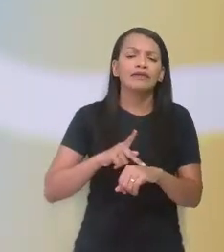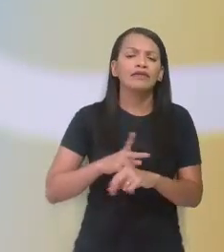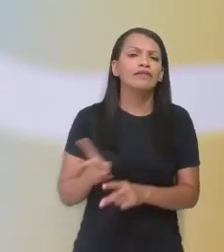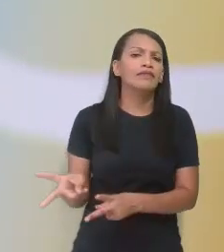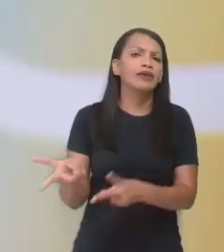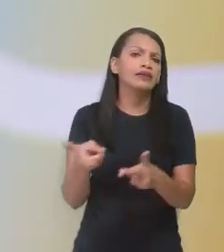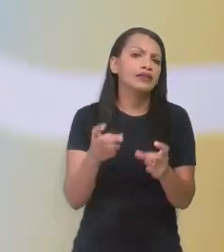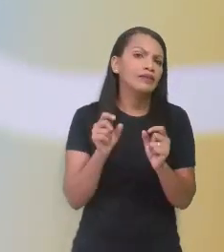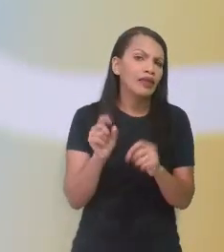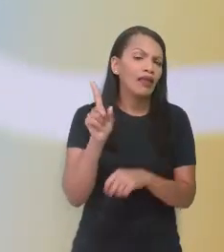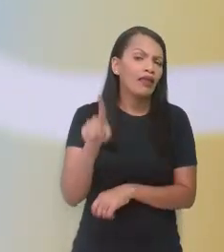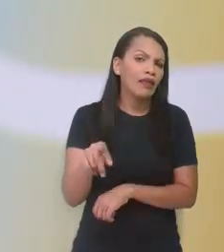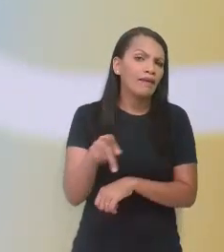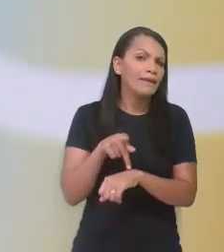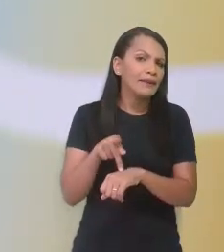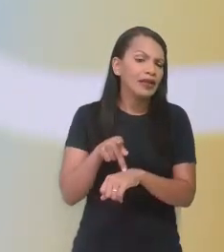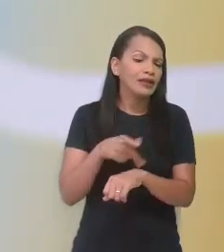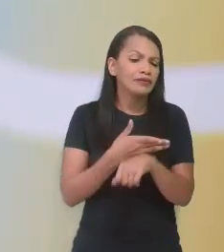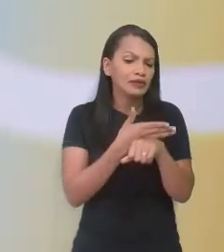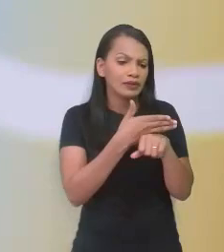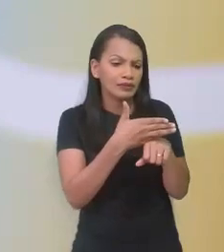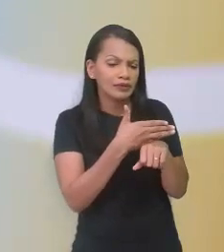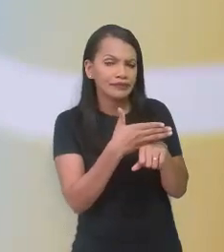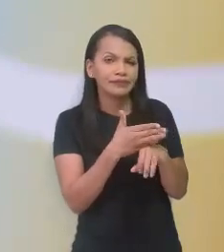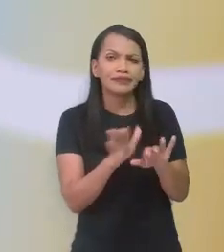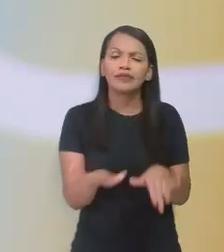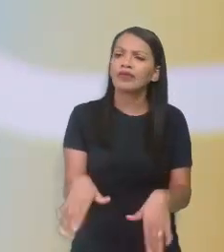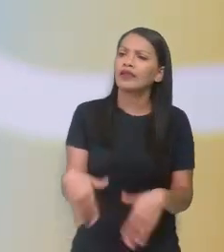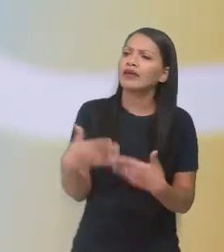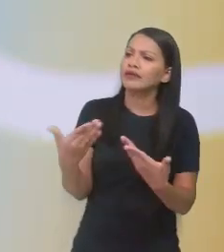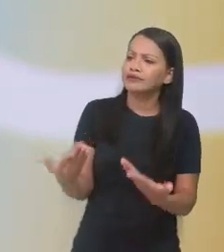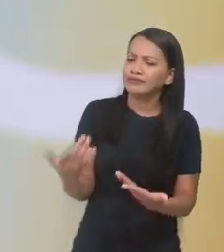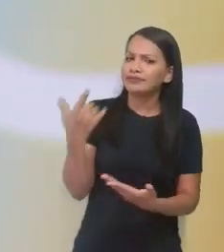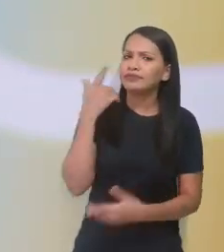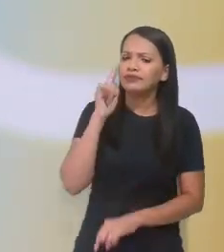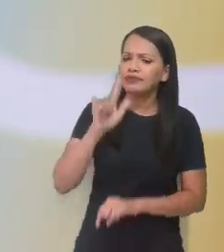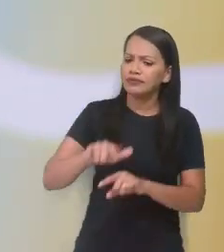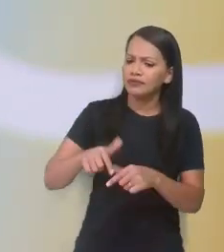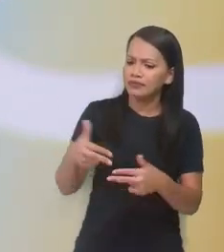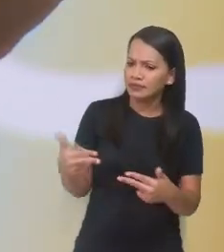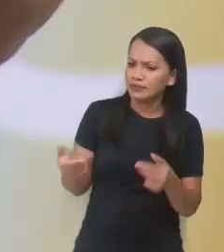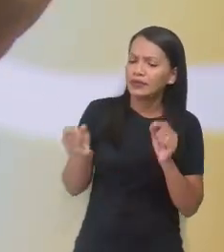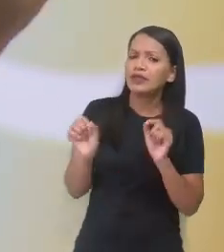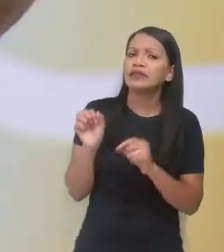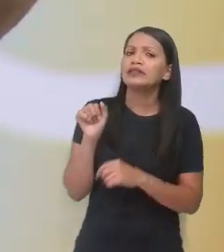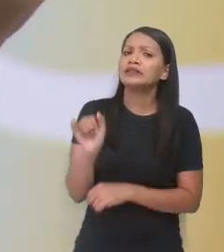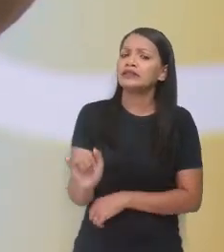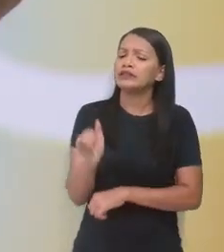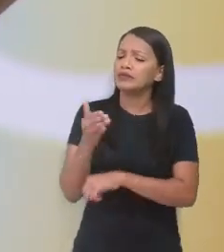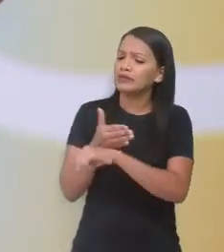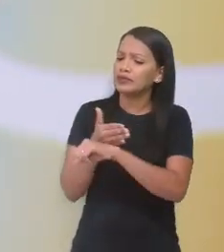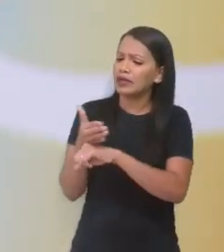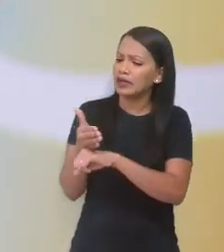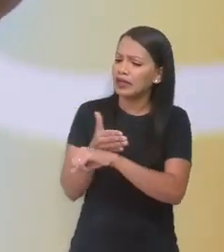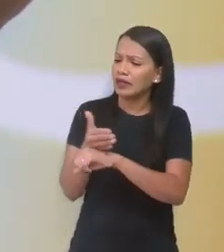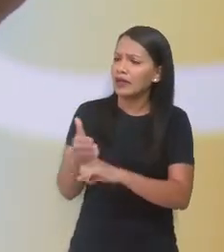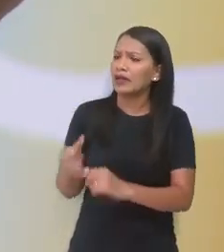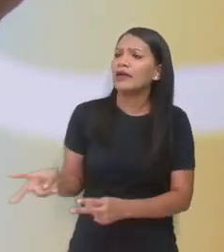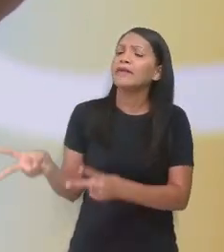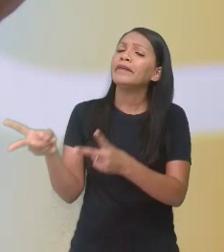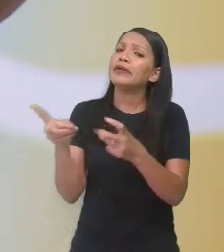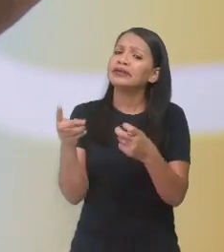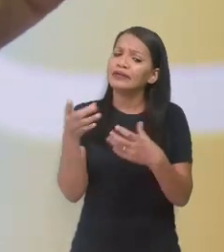é em preto, preto e branco, né? Quando a gente coloca no material, se o cordel for branquinho, a gente vai perceber